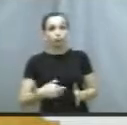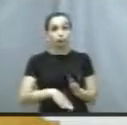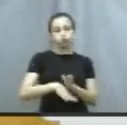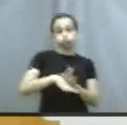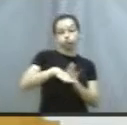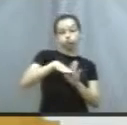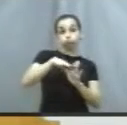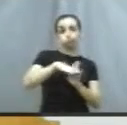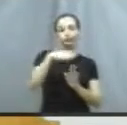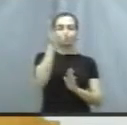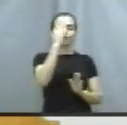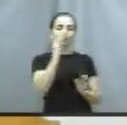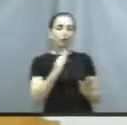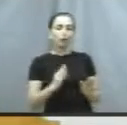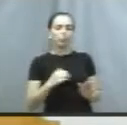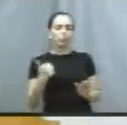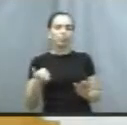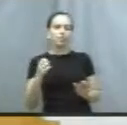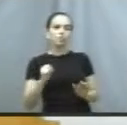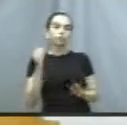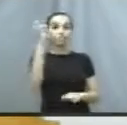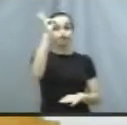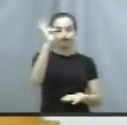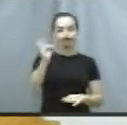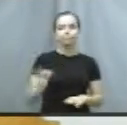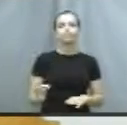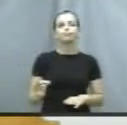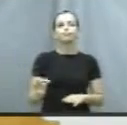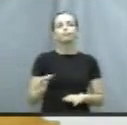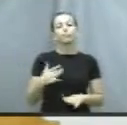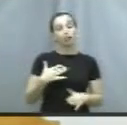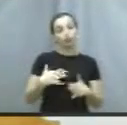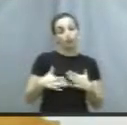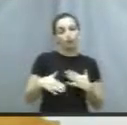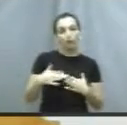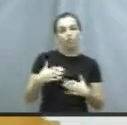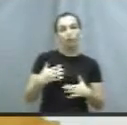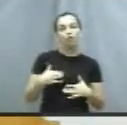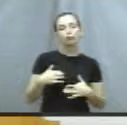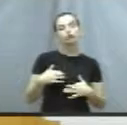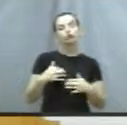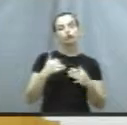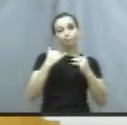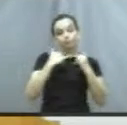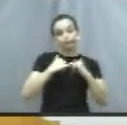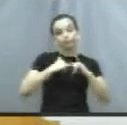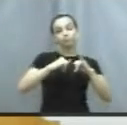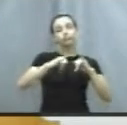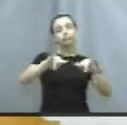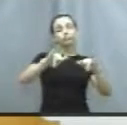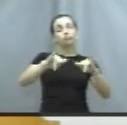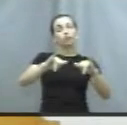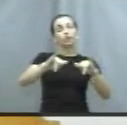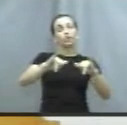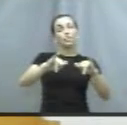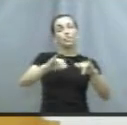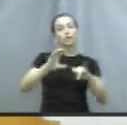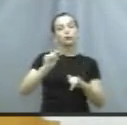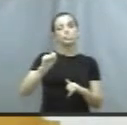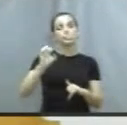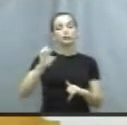Brasil em 18%. Eu ainda estou aguardando as informações do CESA, porque a gente sabe que ainda